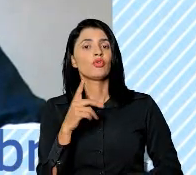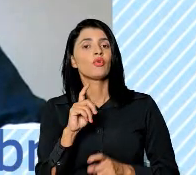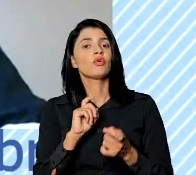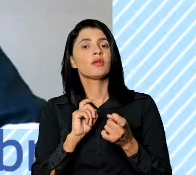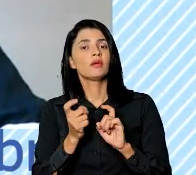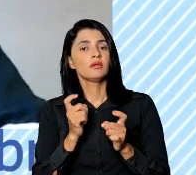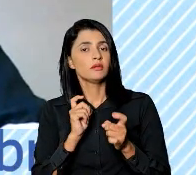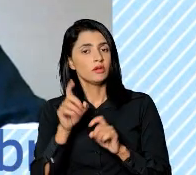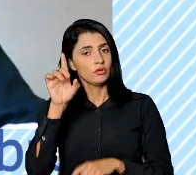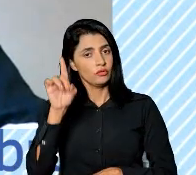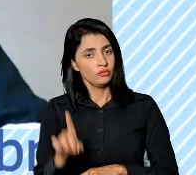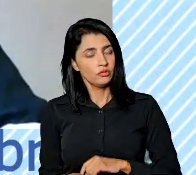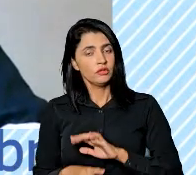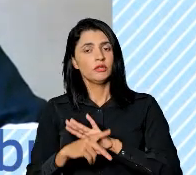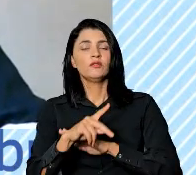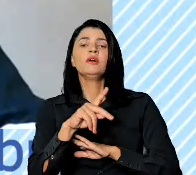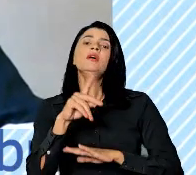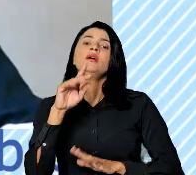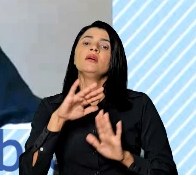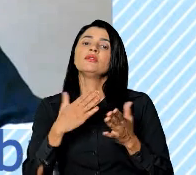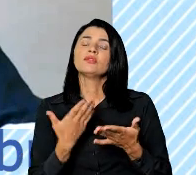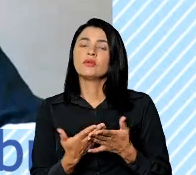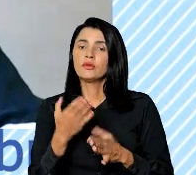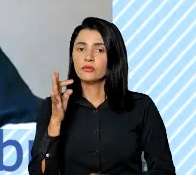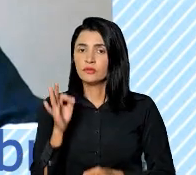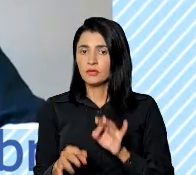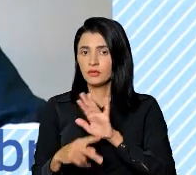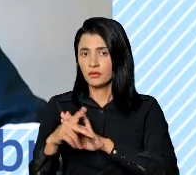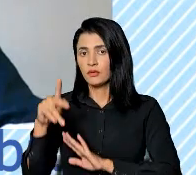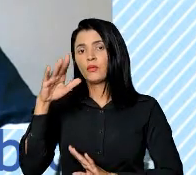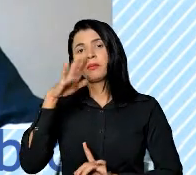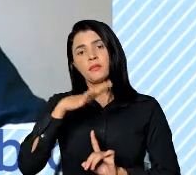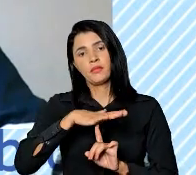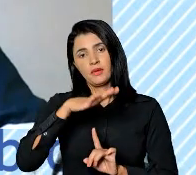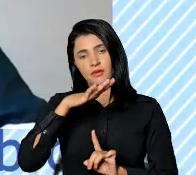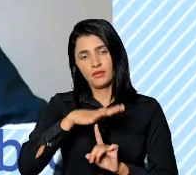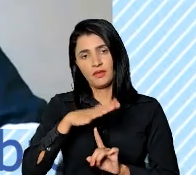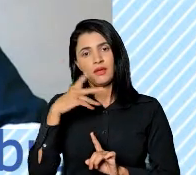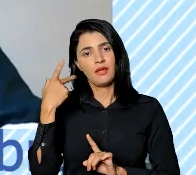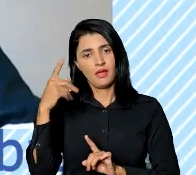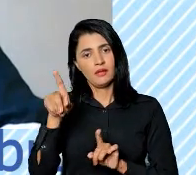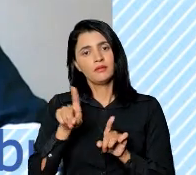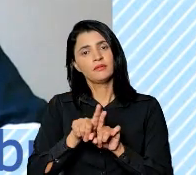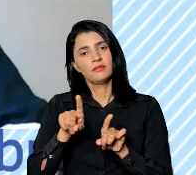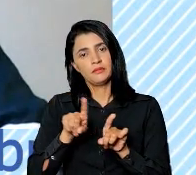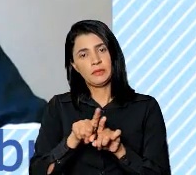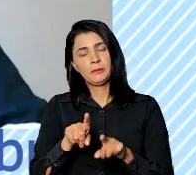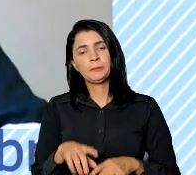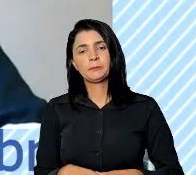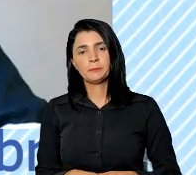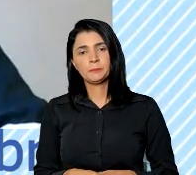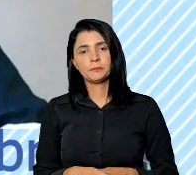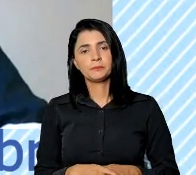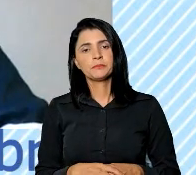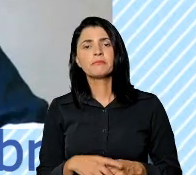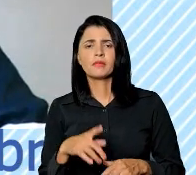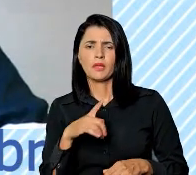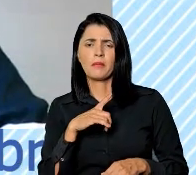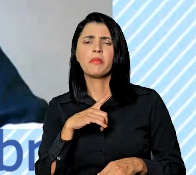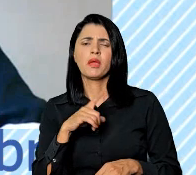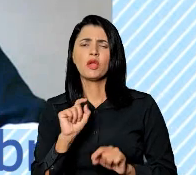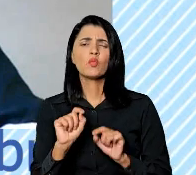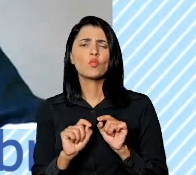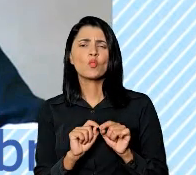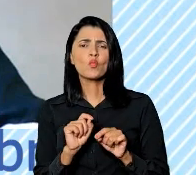executiva da Escola Judiciária Eleitoral do Paraná, a EJE do Paraná. Teríamos também